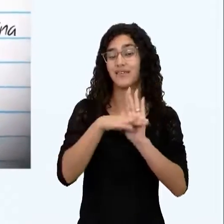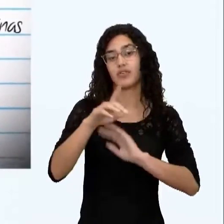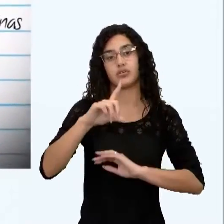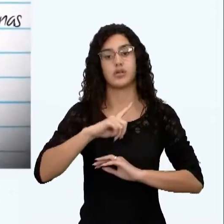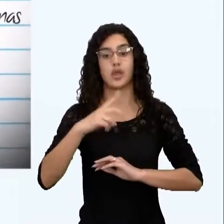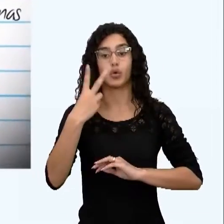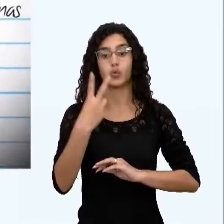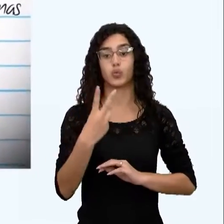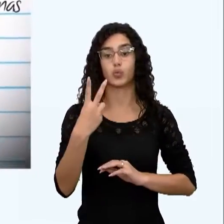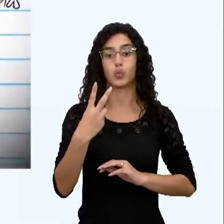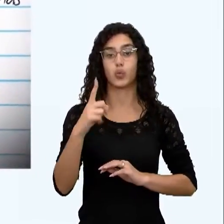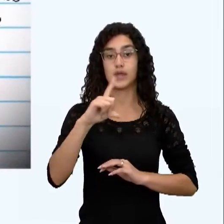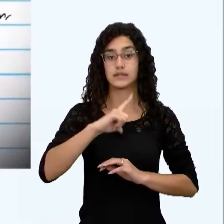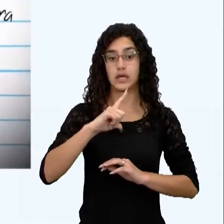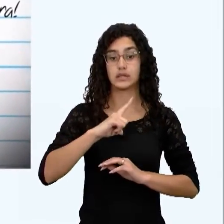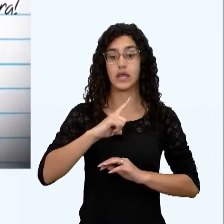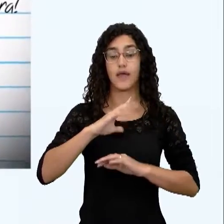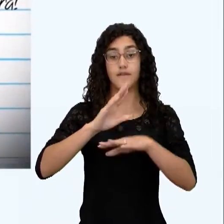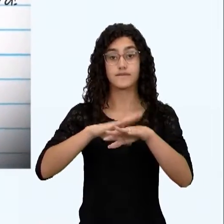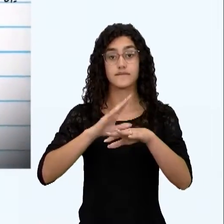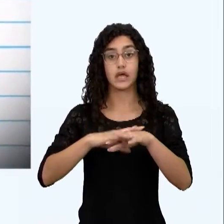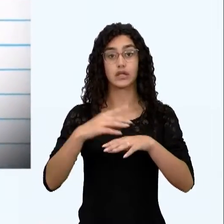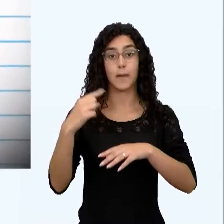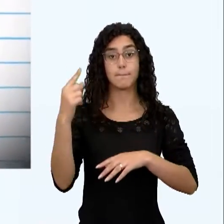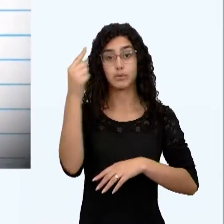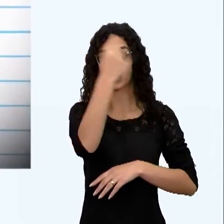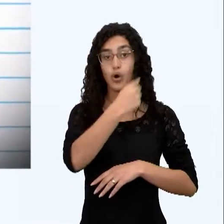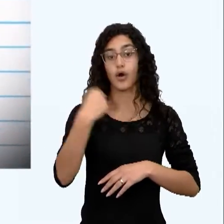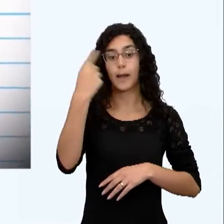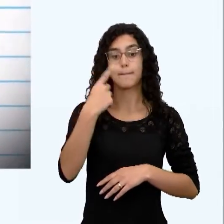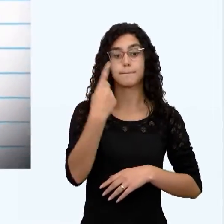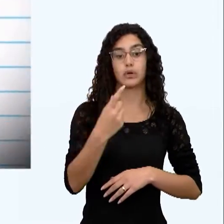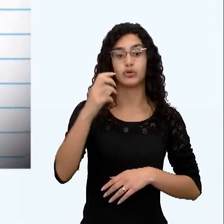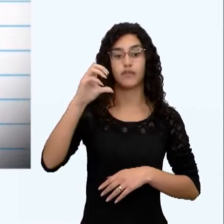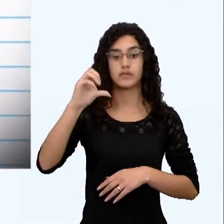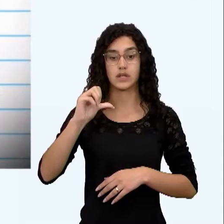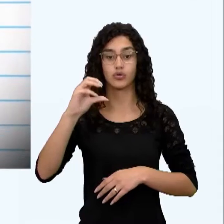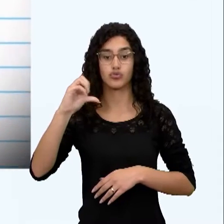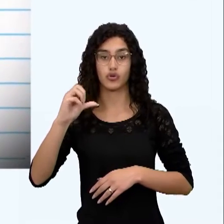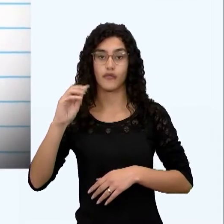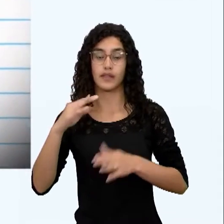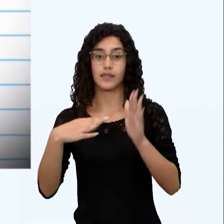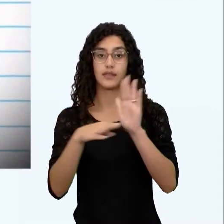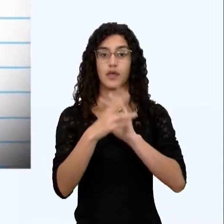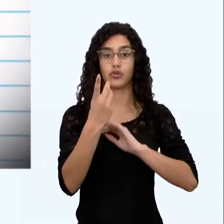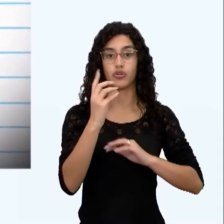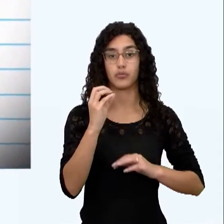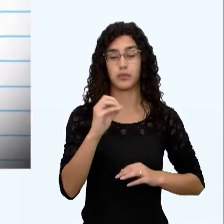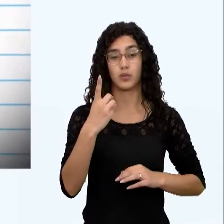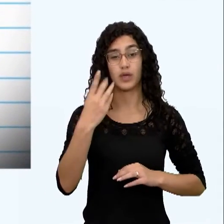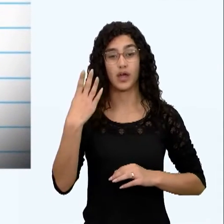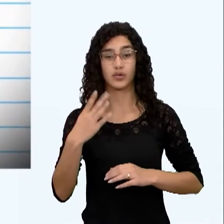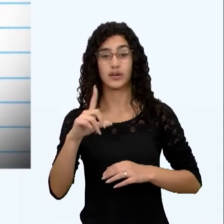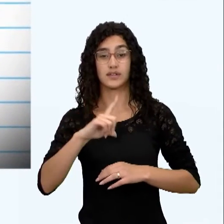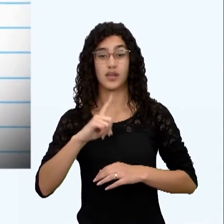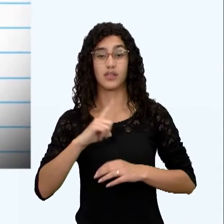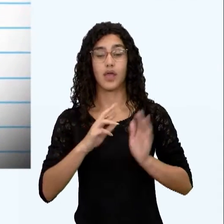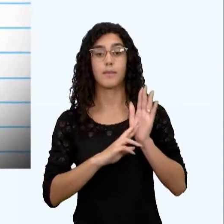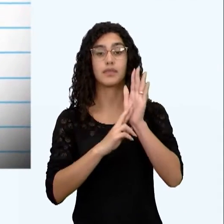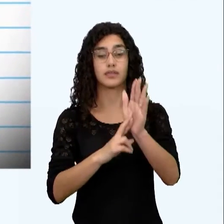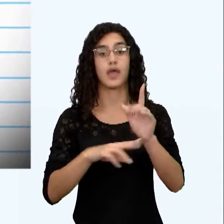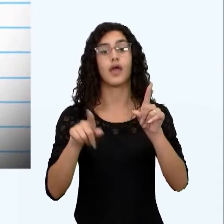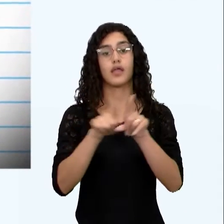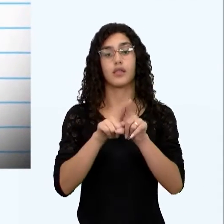eólica, 2 turbinas de vento foram instaladas por hora. De 1990 até 2014, entre as energias renováveis, o destaque é